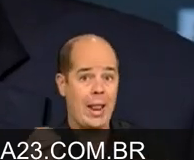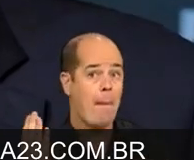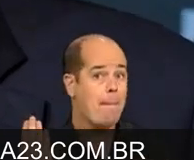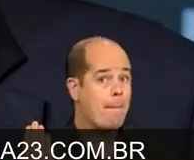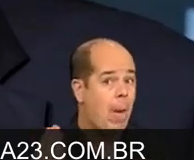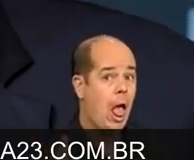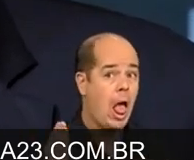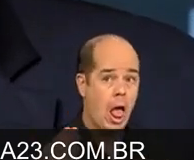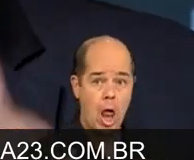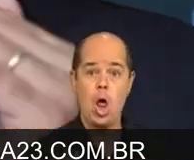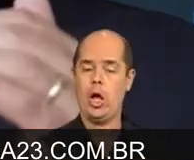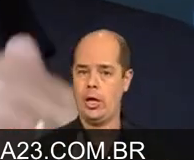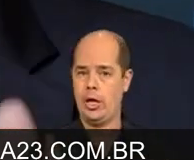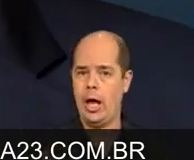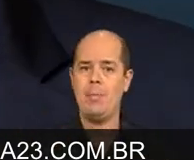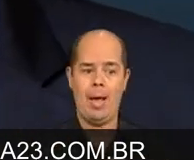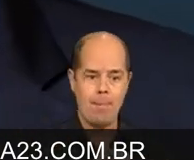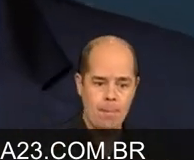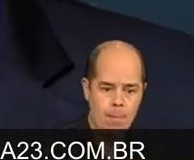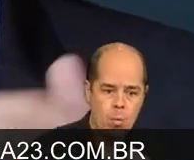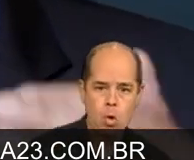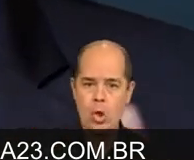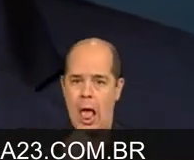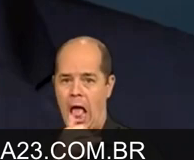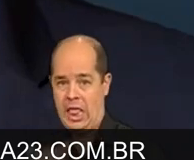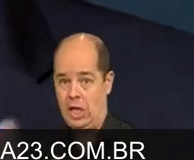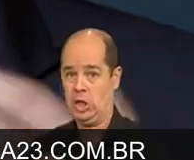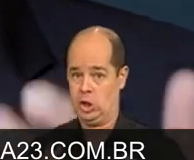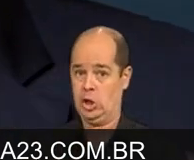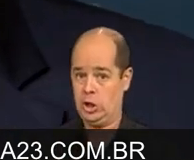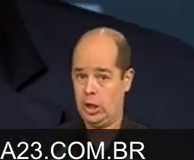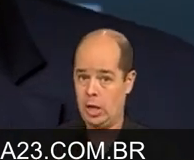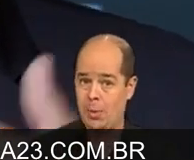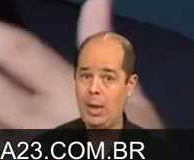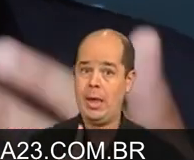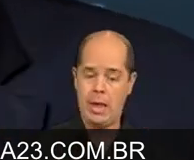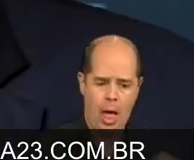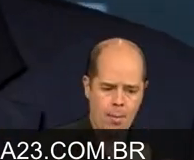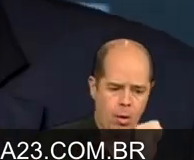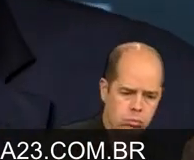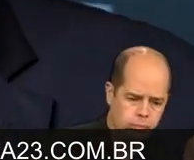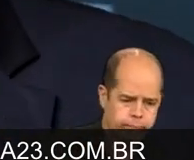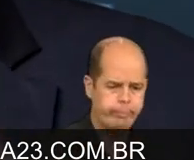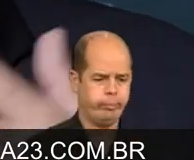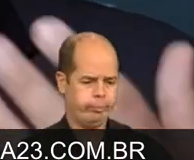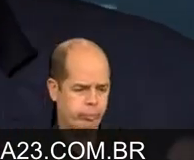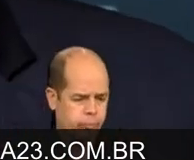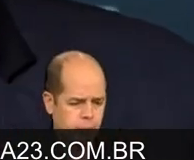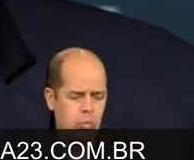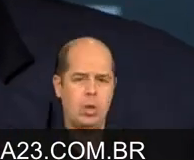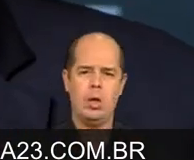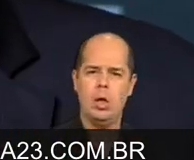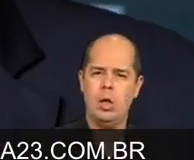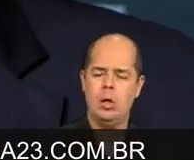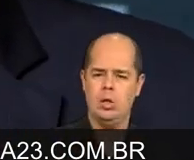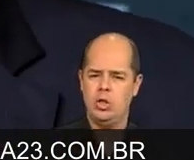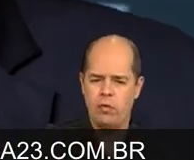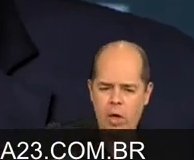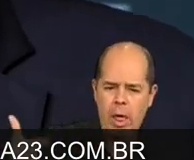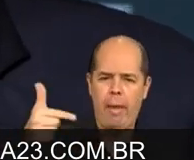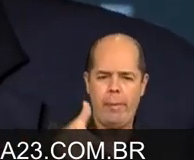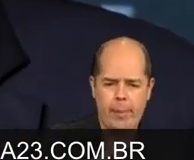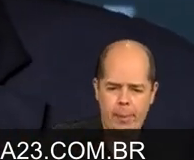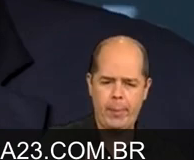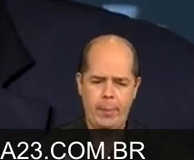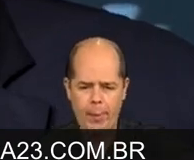fazer essa transição, que vão ser aplicadas em várias linhas tecnológicas, de combustíveis, de eficiência, para que